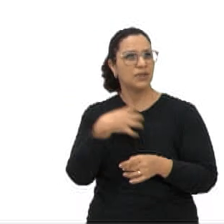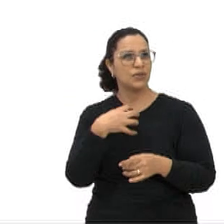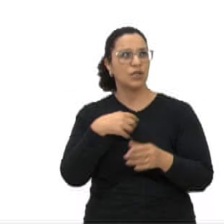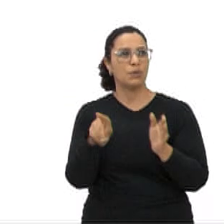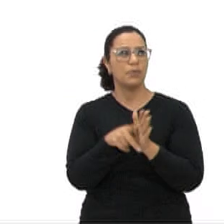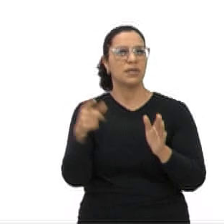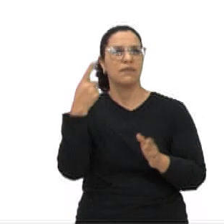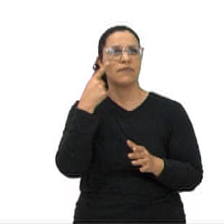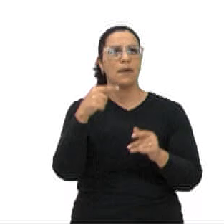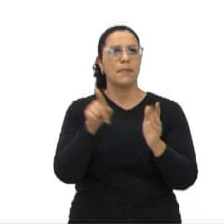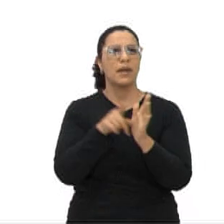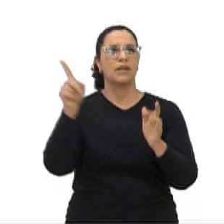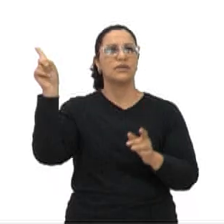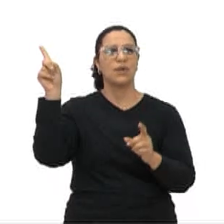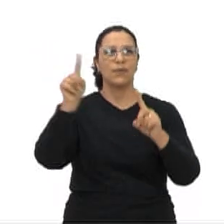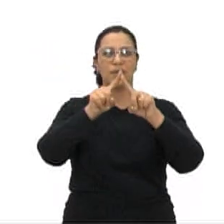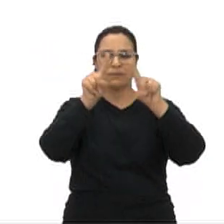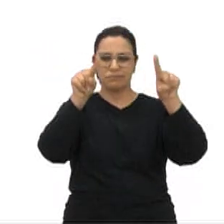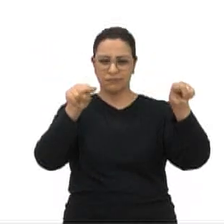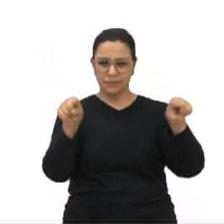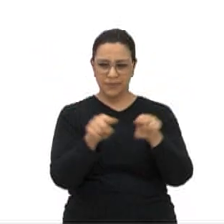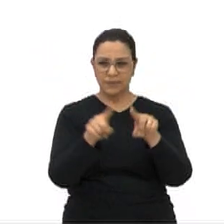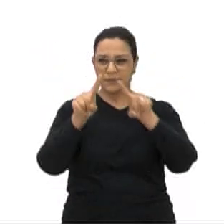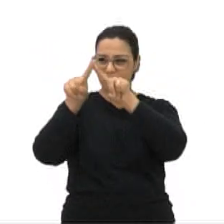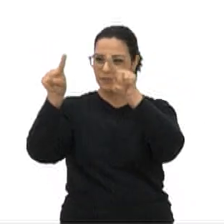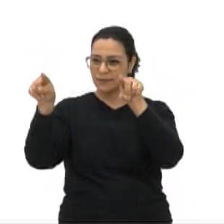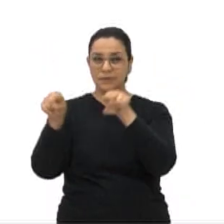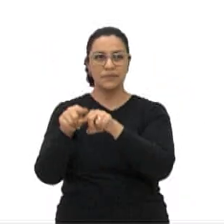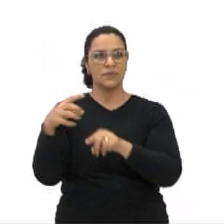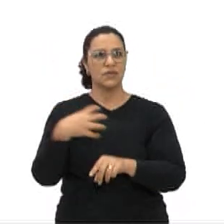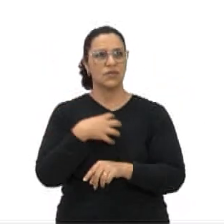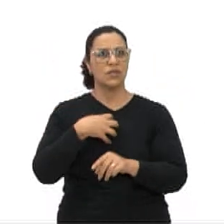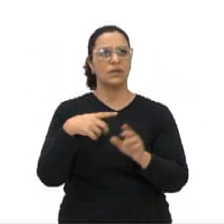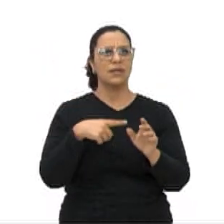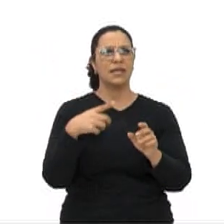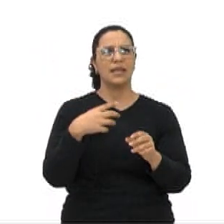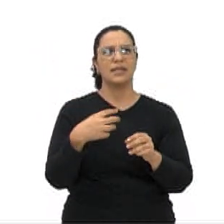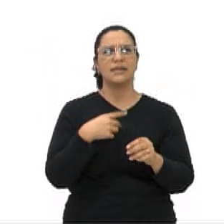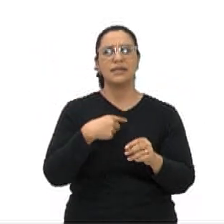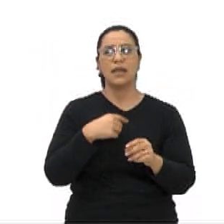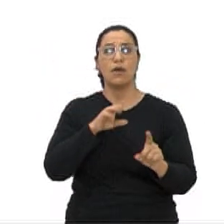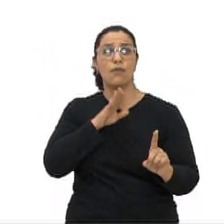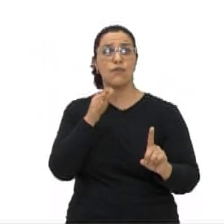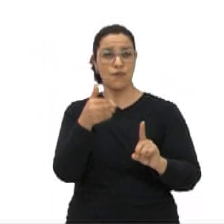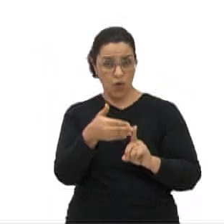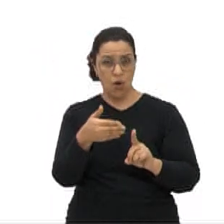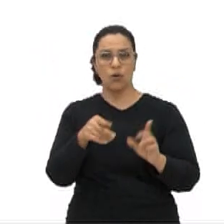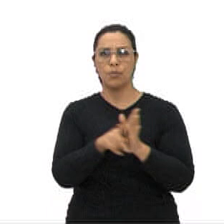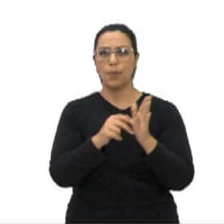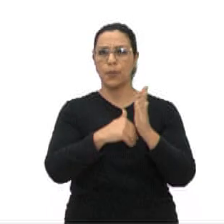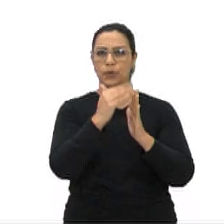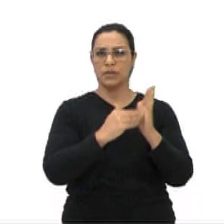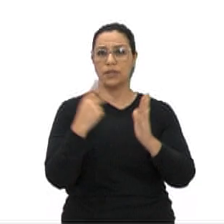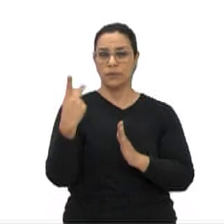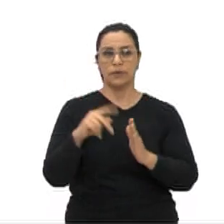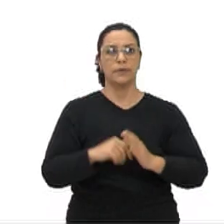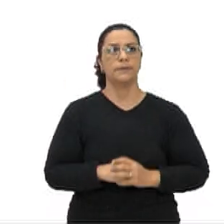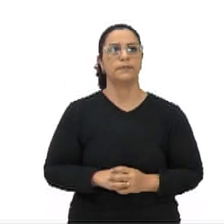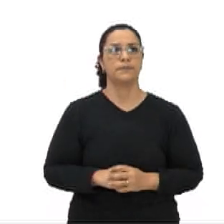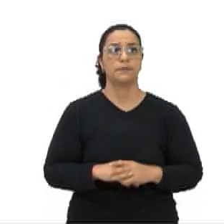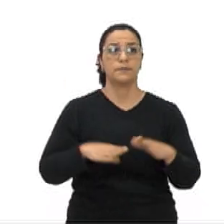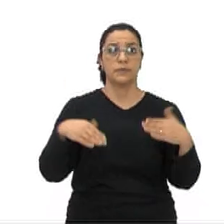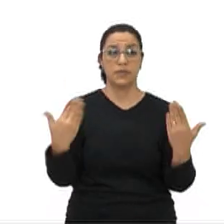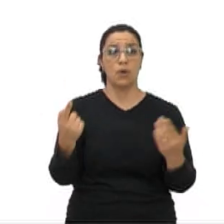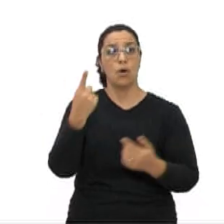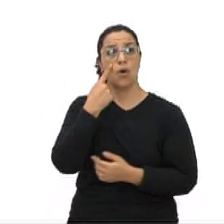você vê, olha, essa forma em V aqui, ele vai fazer isso, vai repetir aqui, ó. O Cézanne ele tem uma intencionalidade na produção da arte dele, tá?